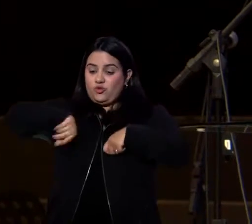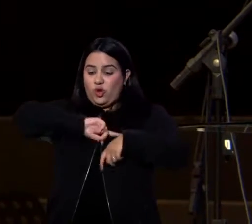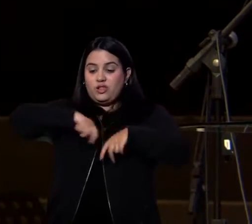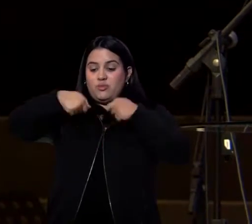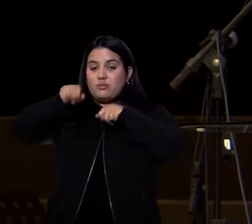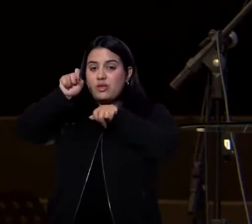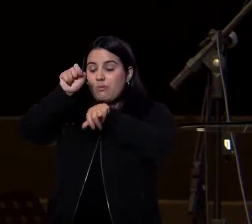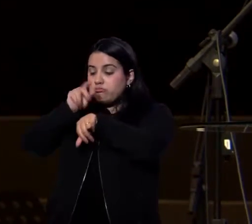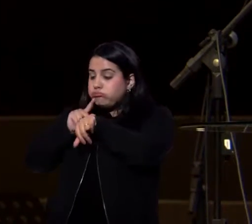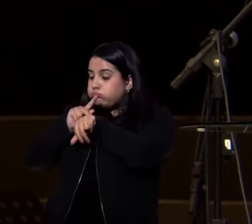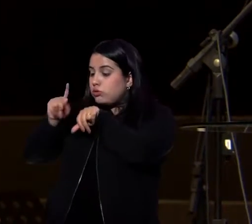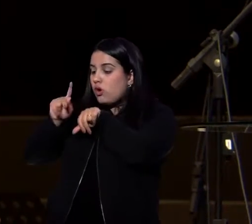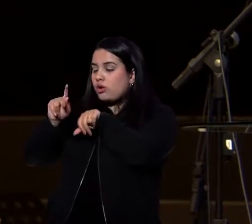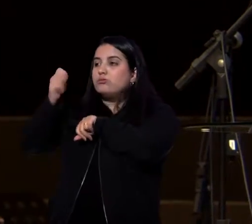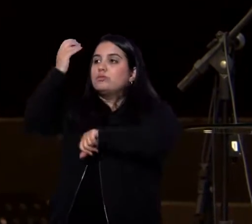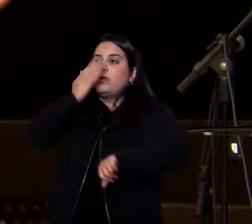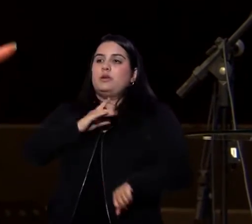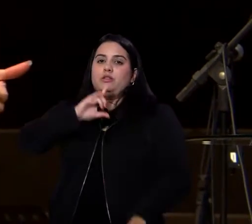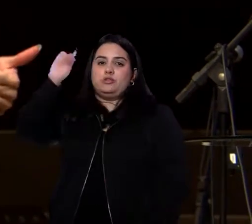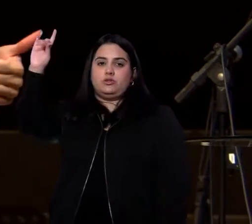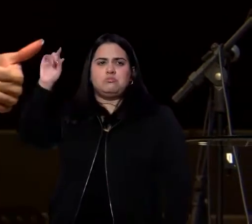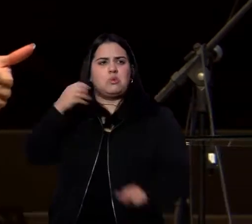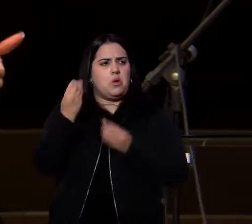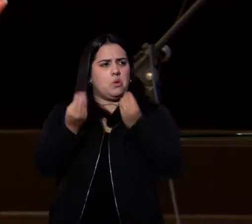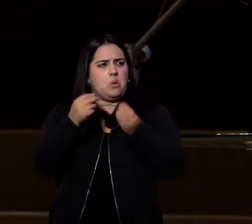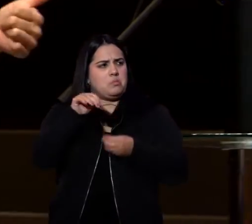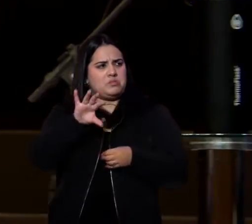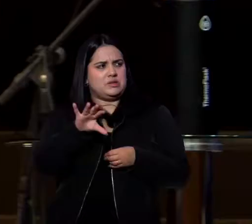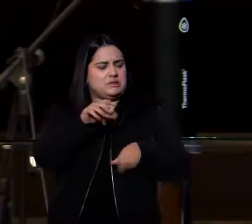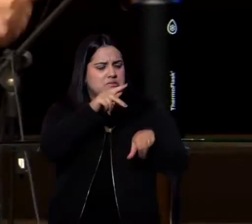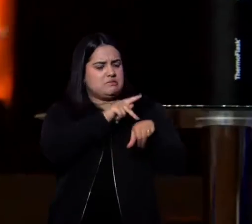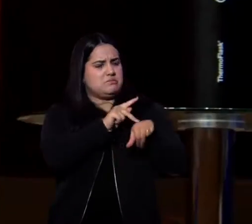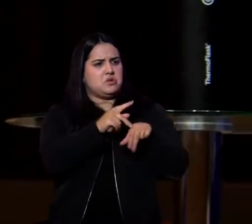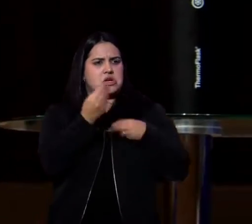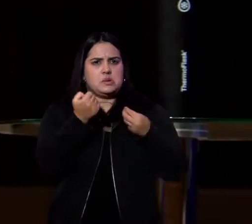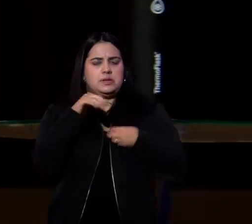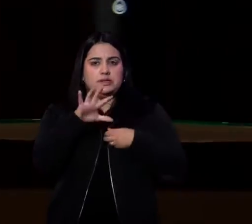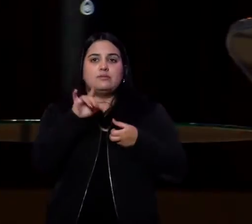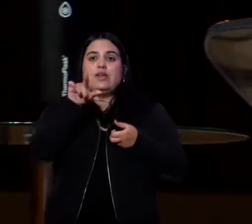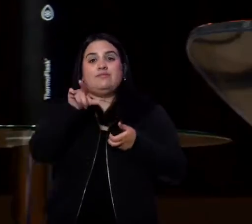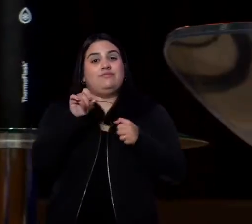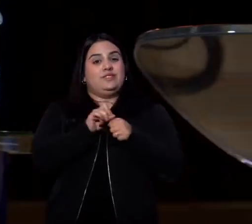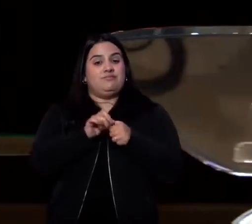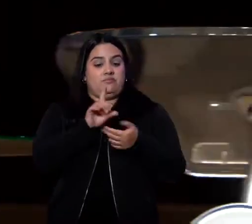se consagrar é você dedicar o seu tempo, devocional ali,